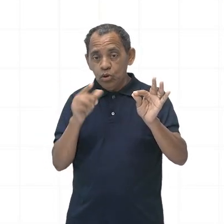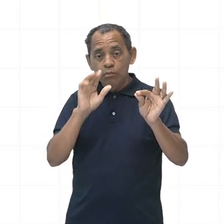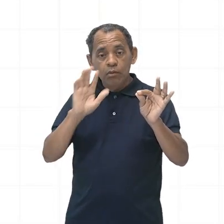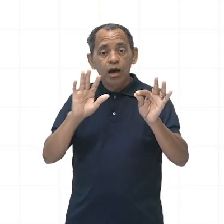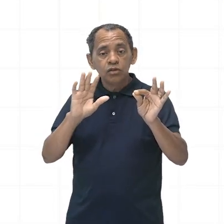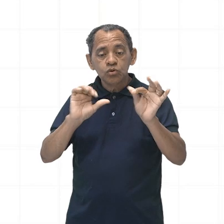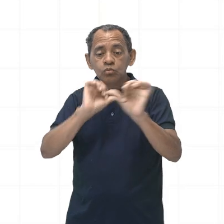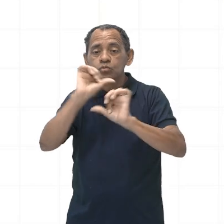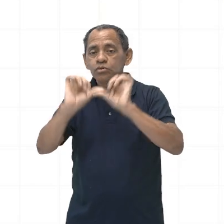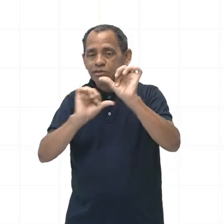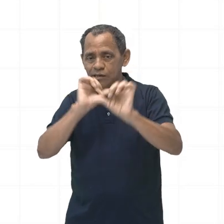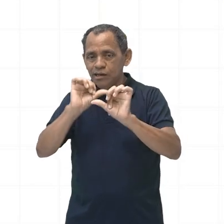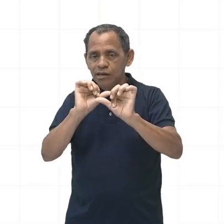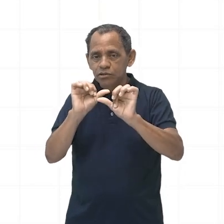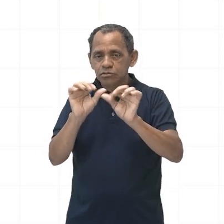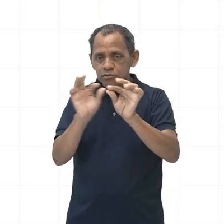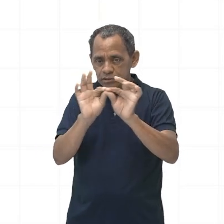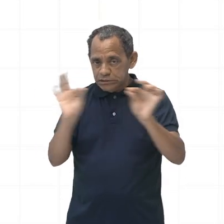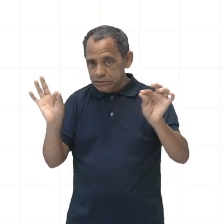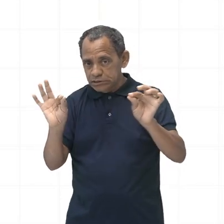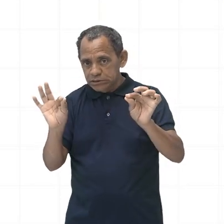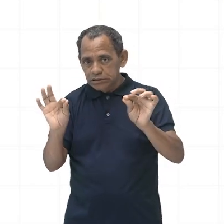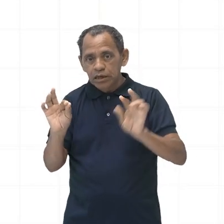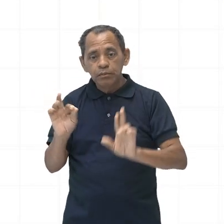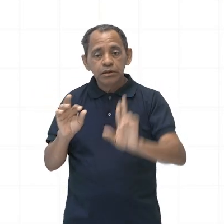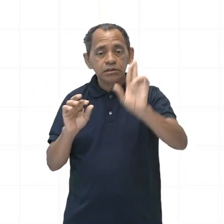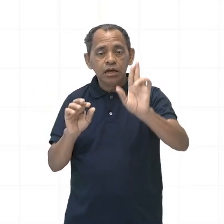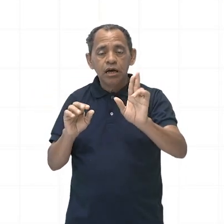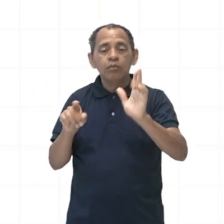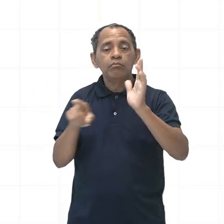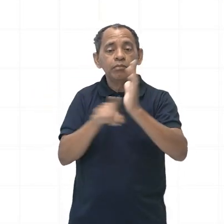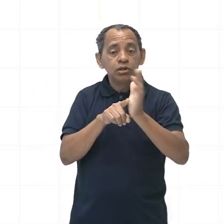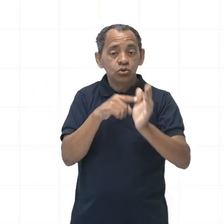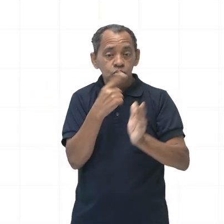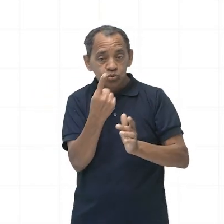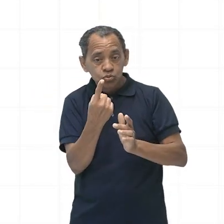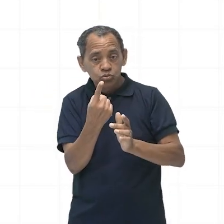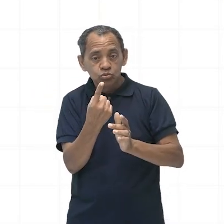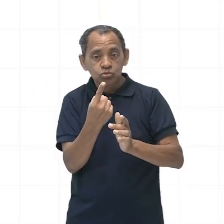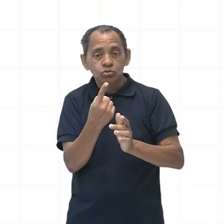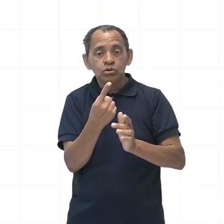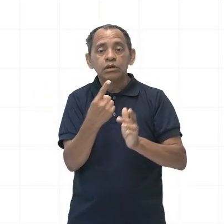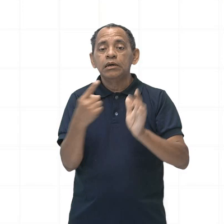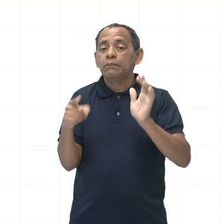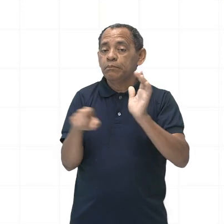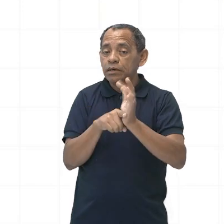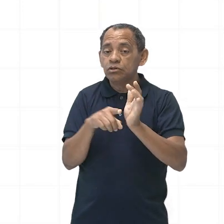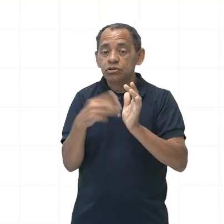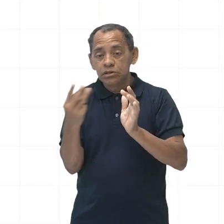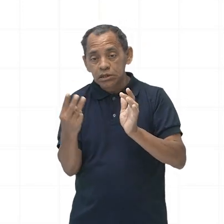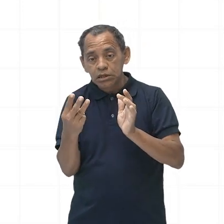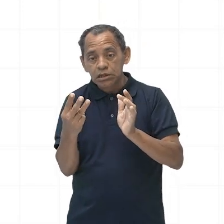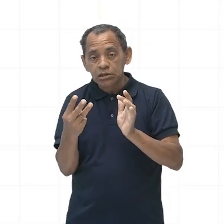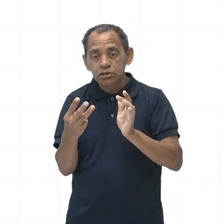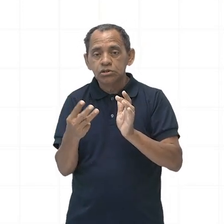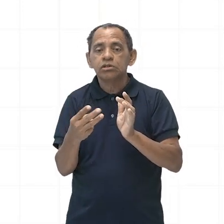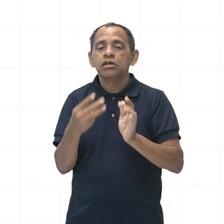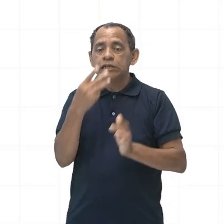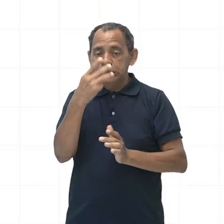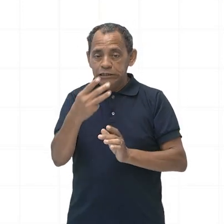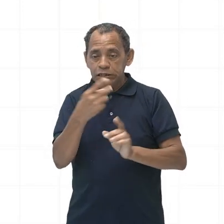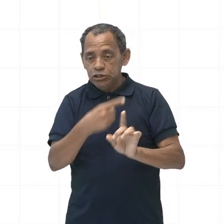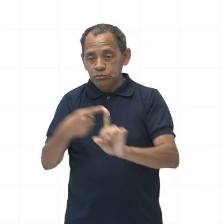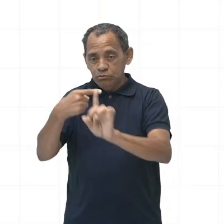modificada a escala. Aqui eu posso representar o menos 1, aqui significa que tem o menos 3 e aqui o 3